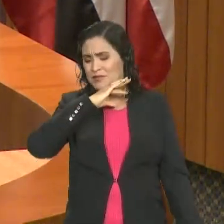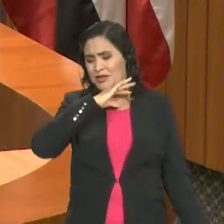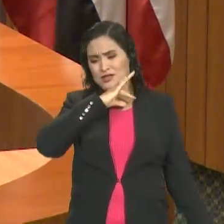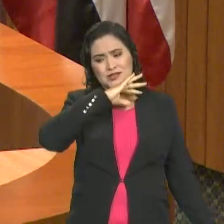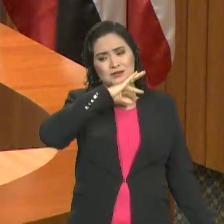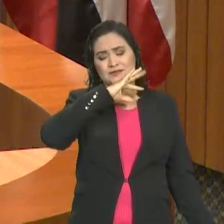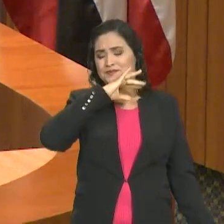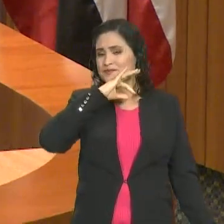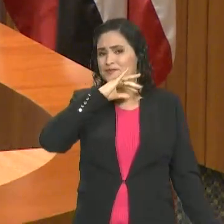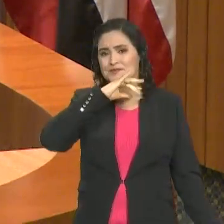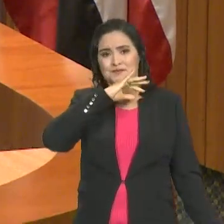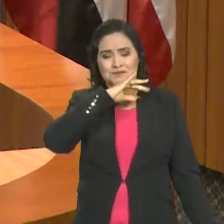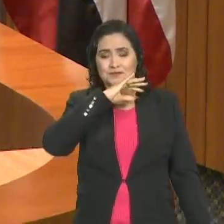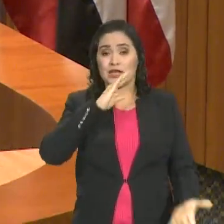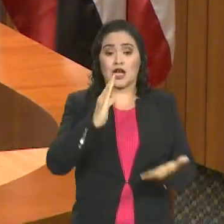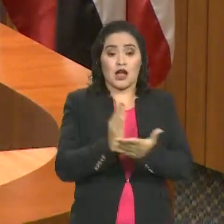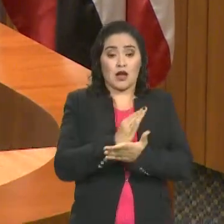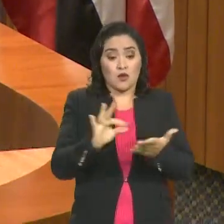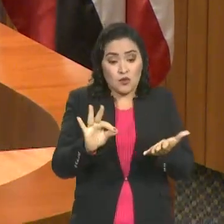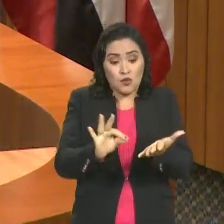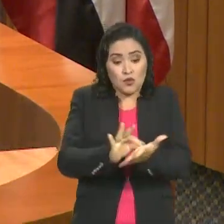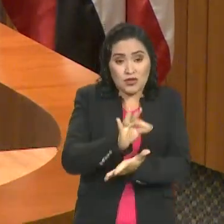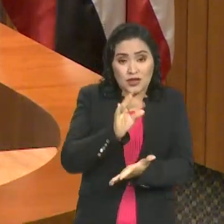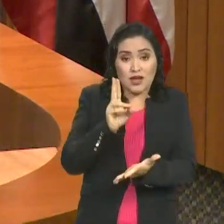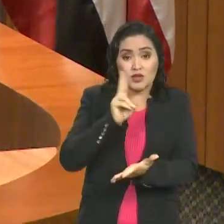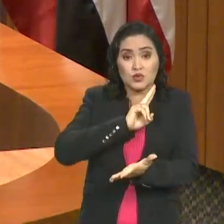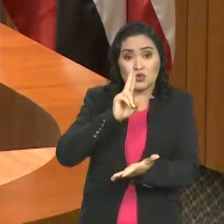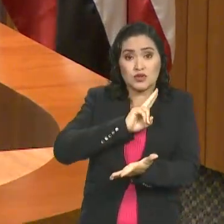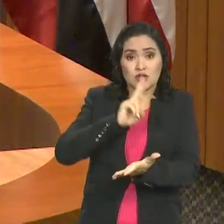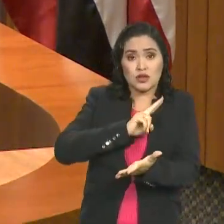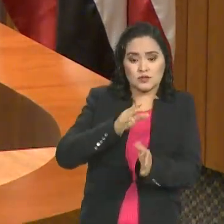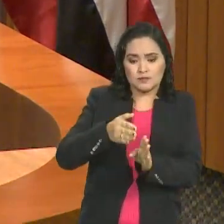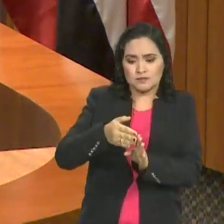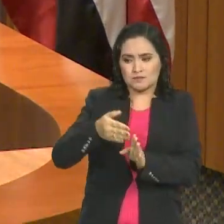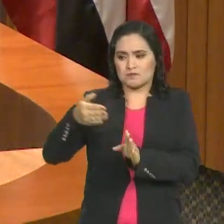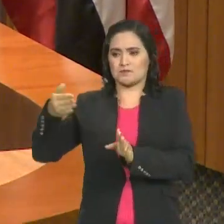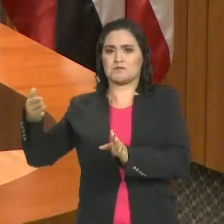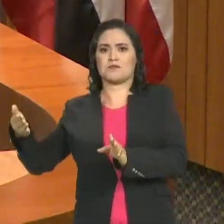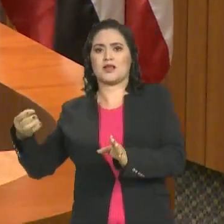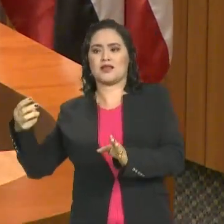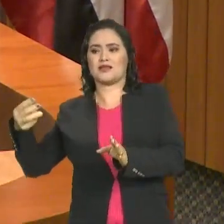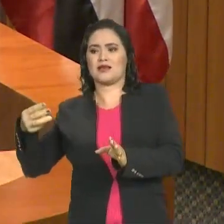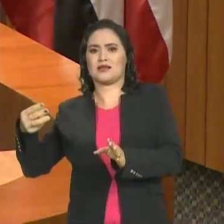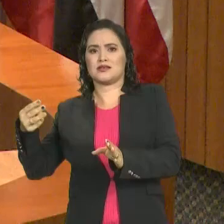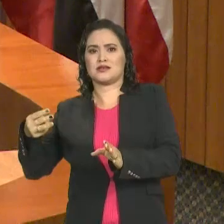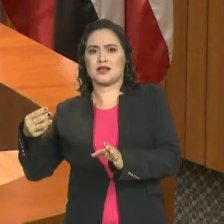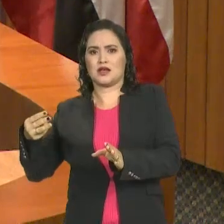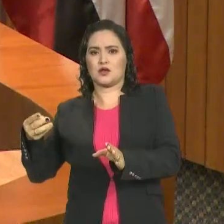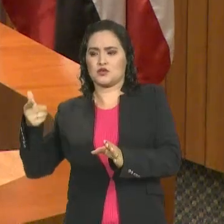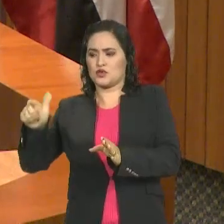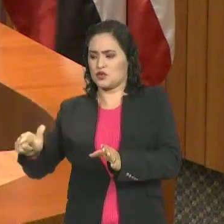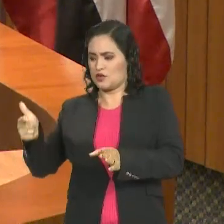prorrogado contratos emergenciais, já está entrando, por exemplo, no terceiro emergencial da Citiluz.